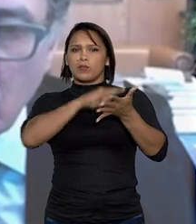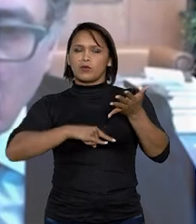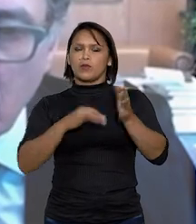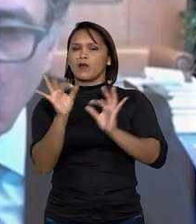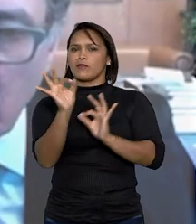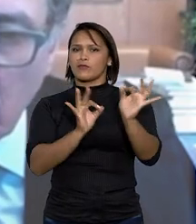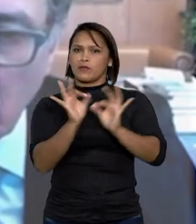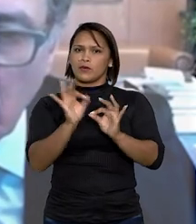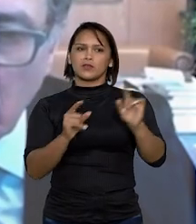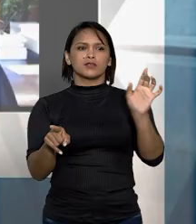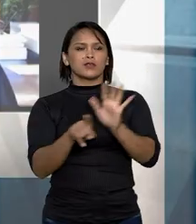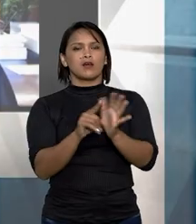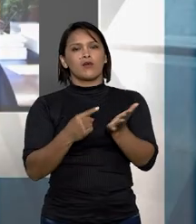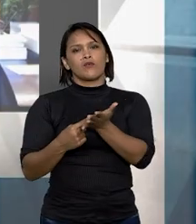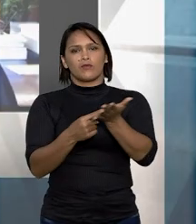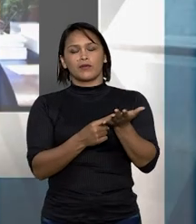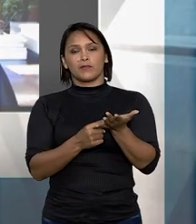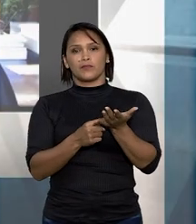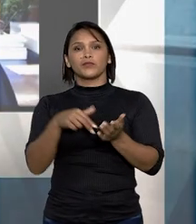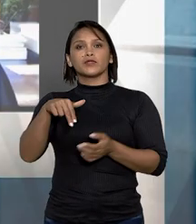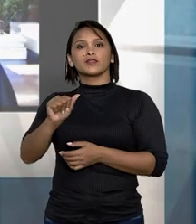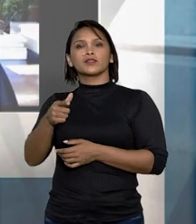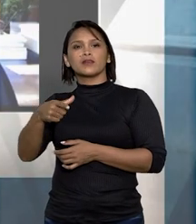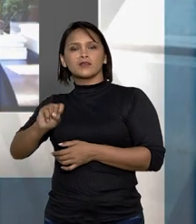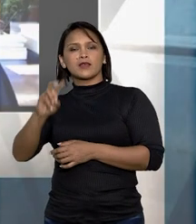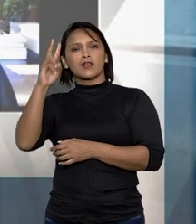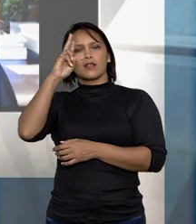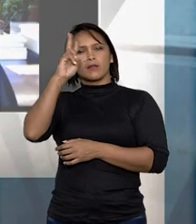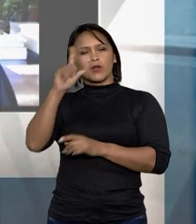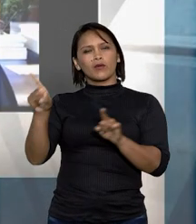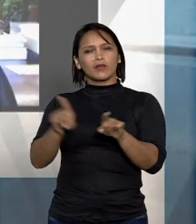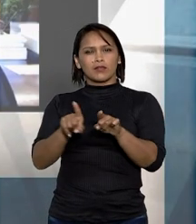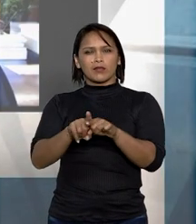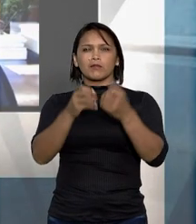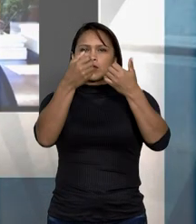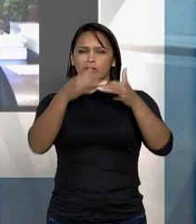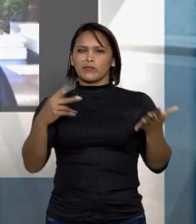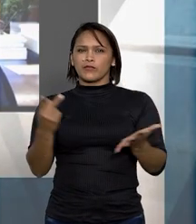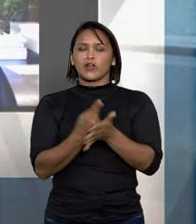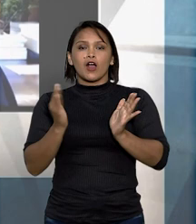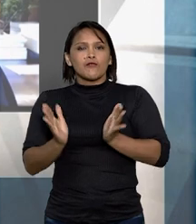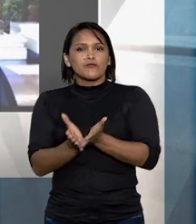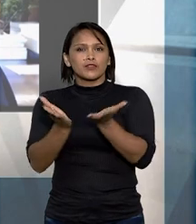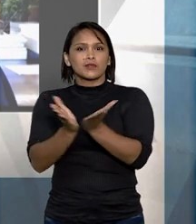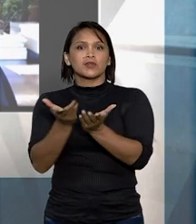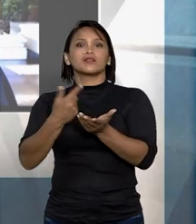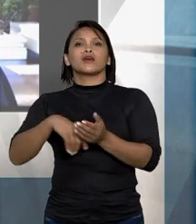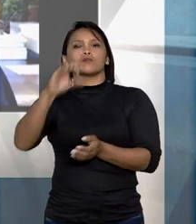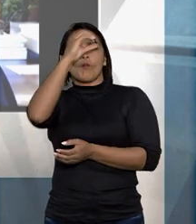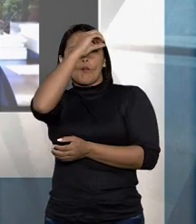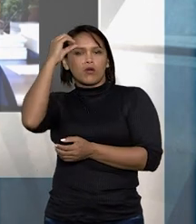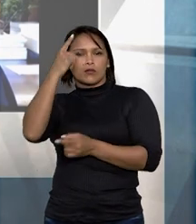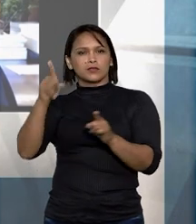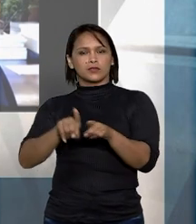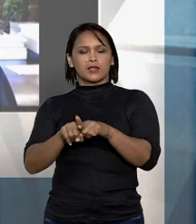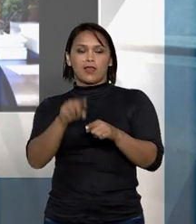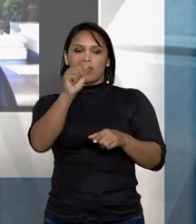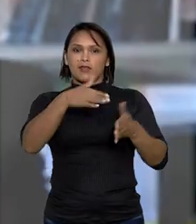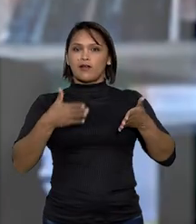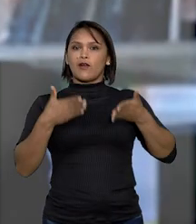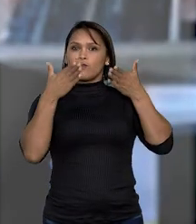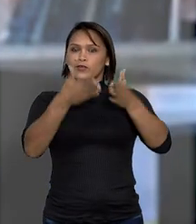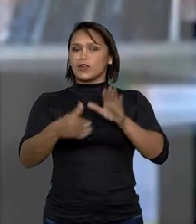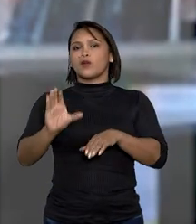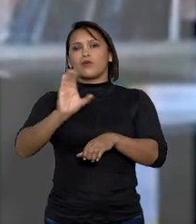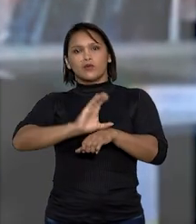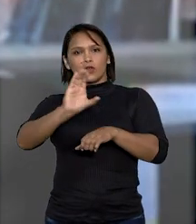para a formalização do negócio Nancy andrighi lembrou que há uma compensação pela maior vulnerabilidade dos analfabetos e que nesse